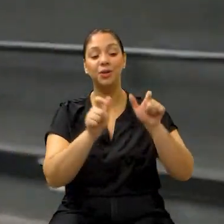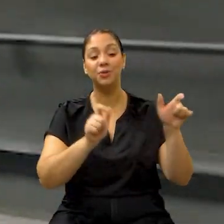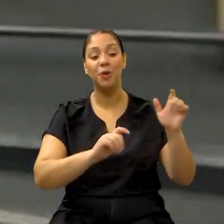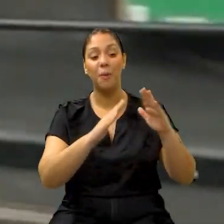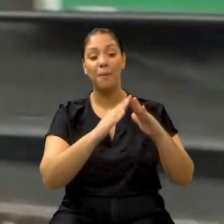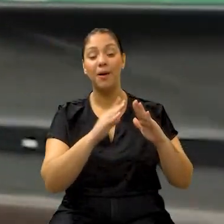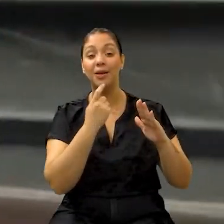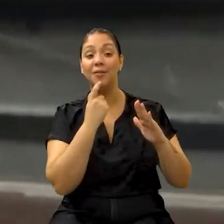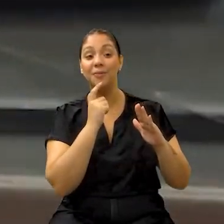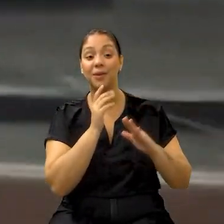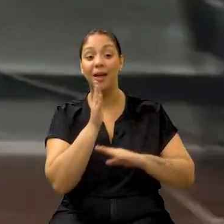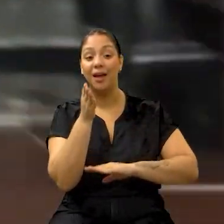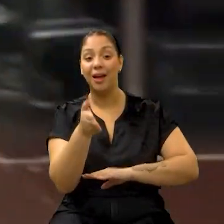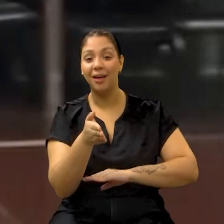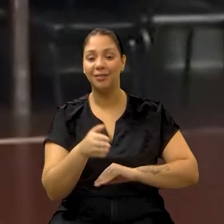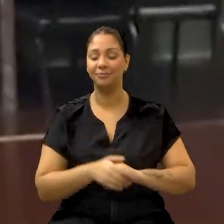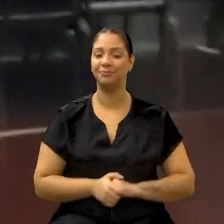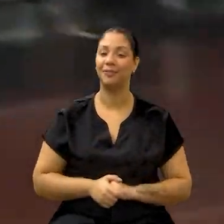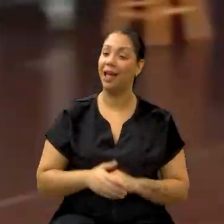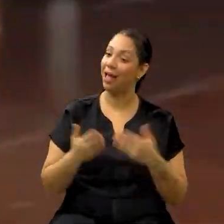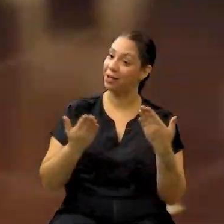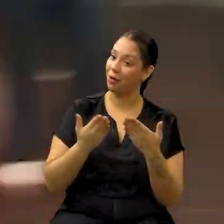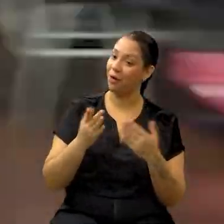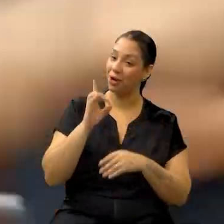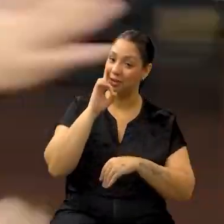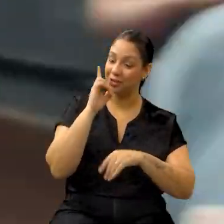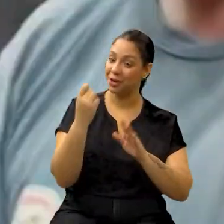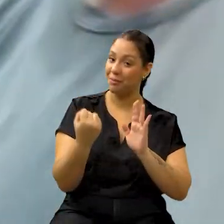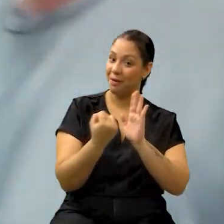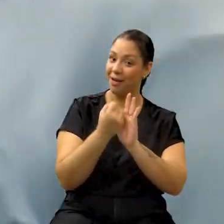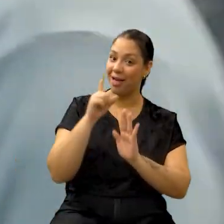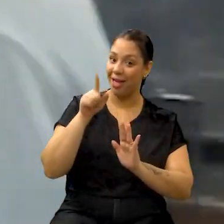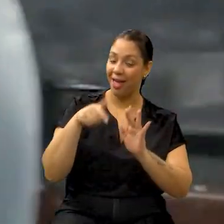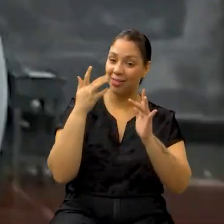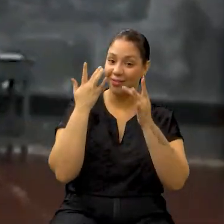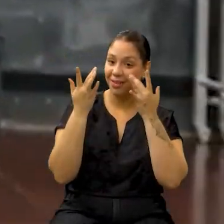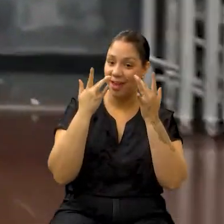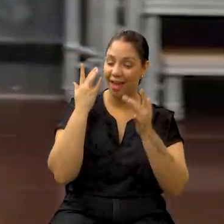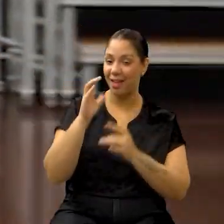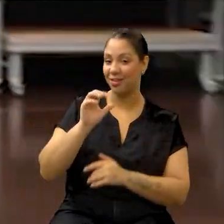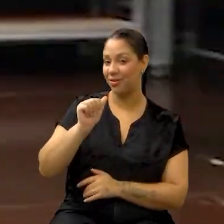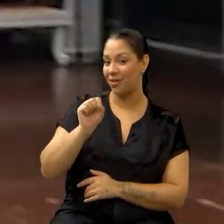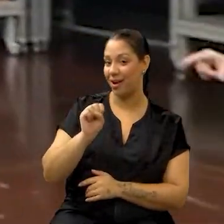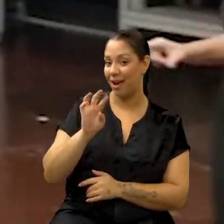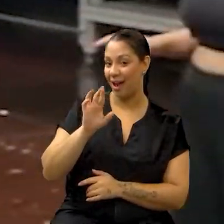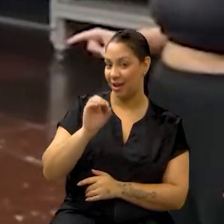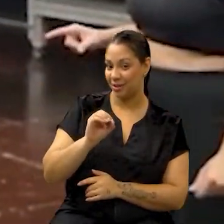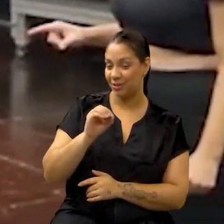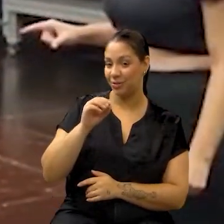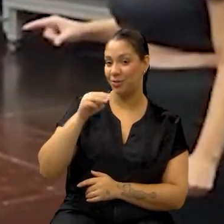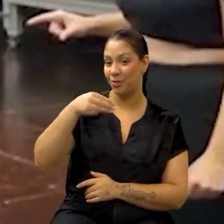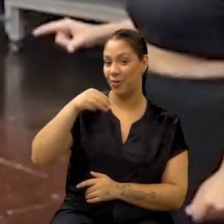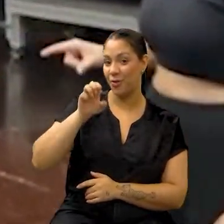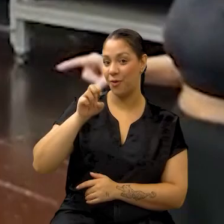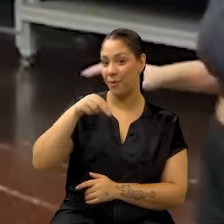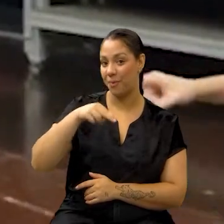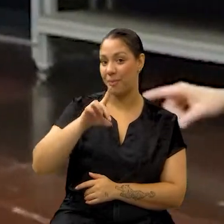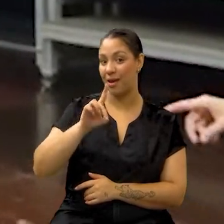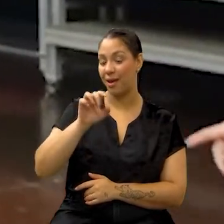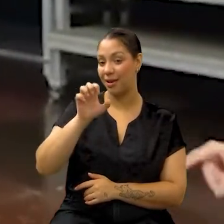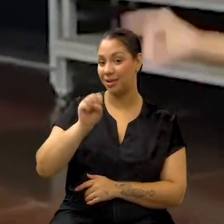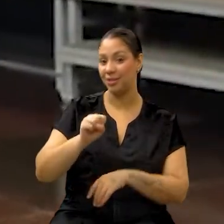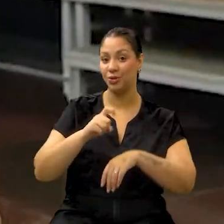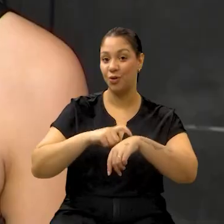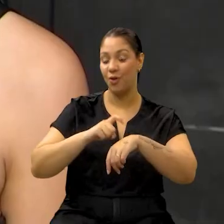esse espetáculo? Por enquanto, a única data marcada que nós temos é no Teatro Castro Mendes, dia 15, quarta-feira,